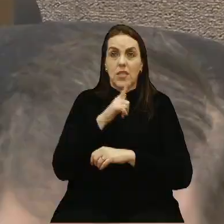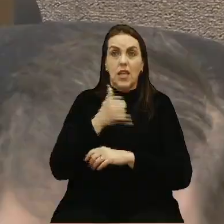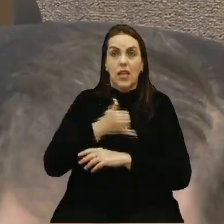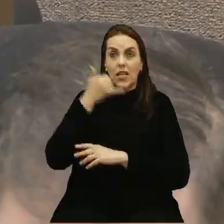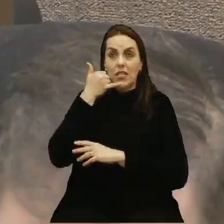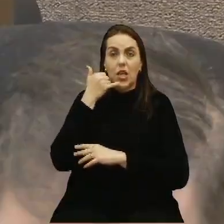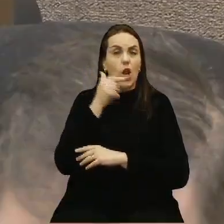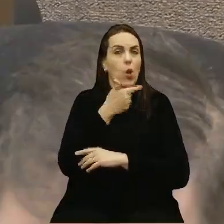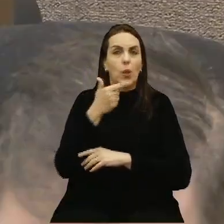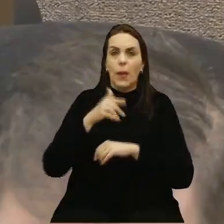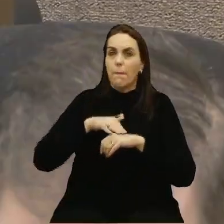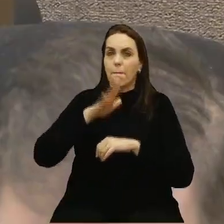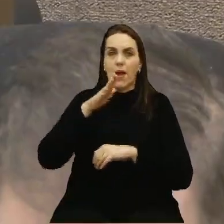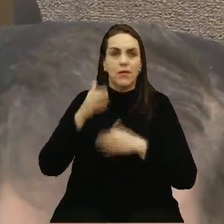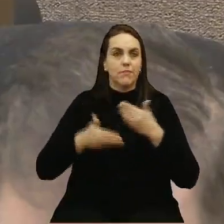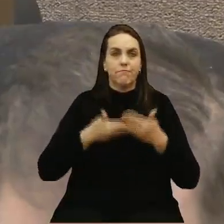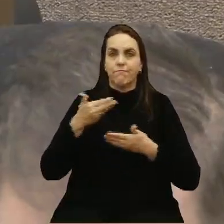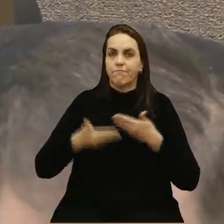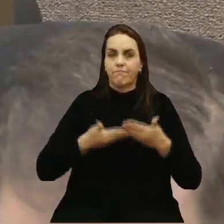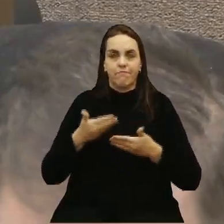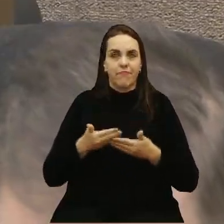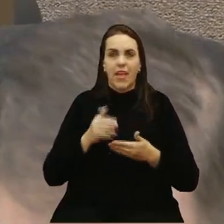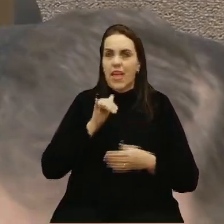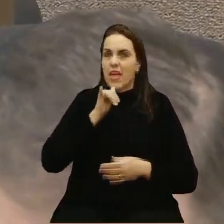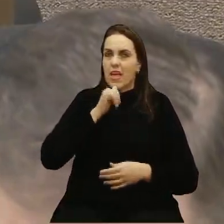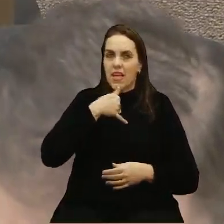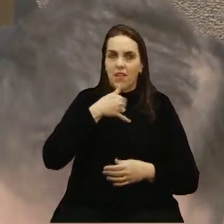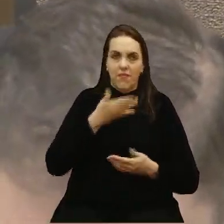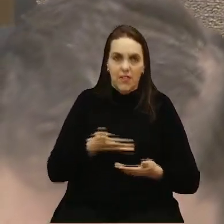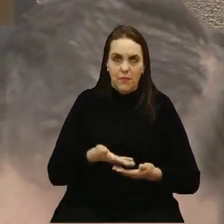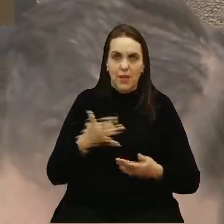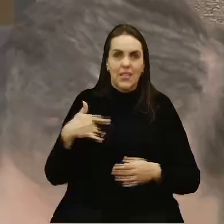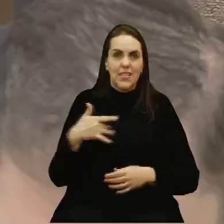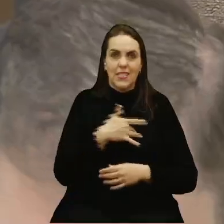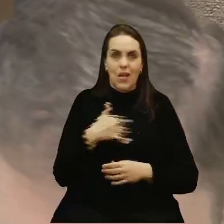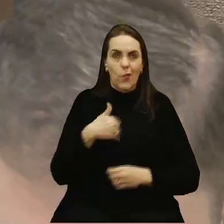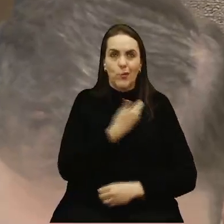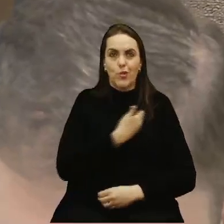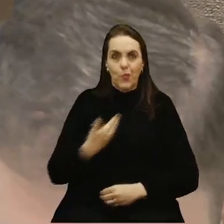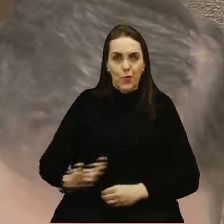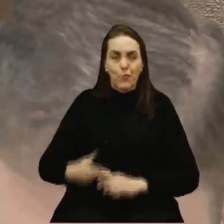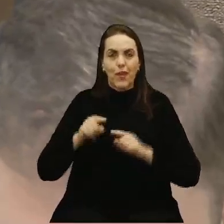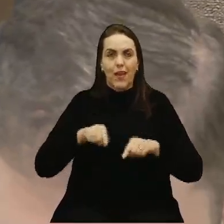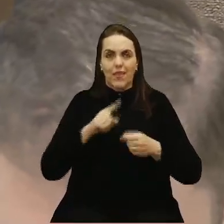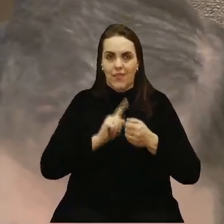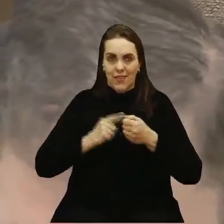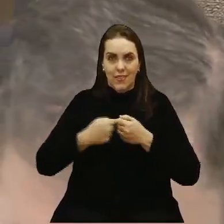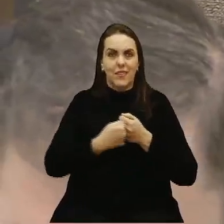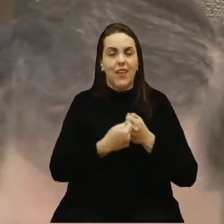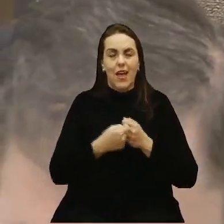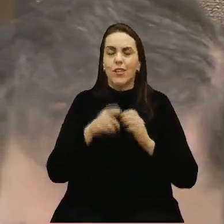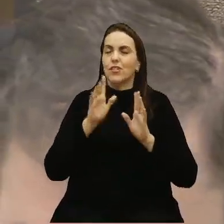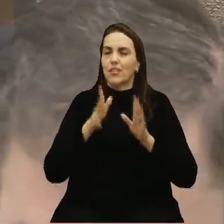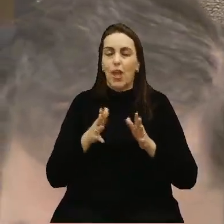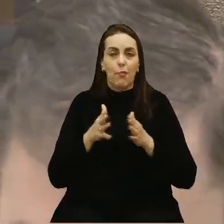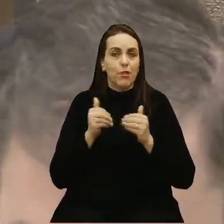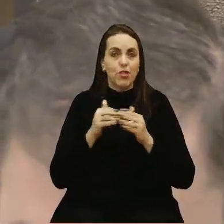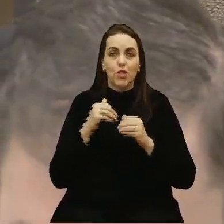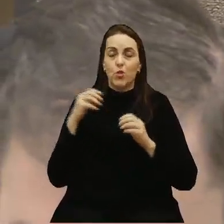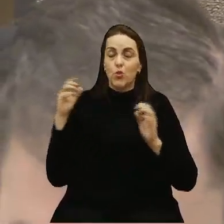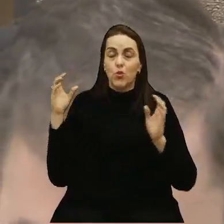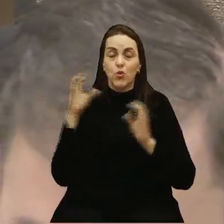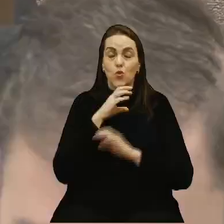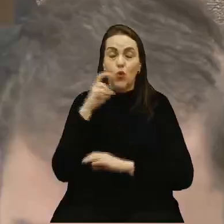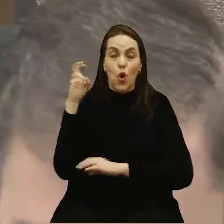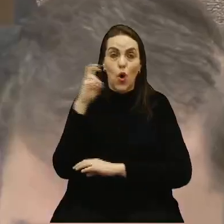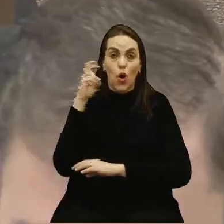tem mais consulta. Infelizmente, a saúde pública do nosso município está pedindo socorro